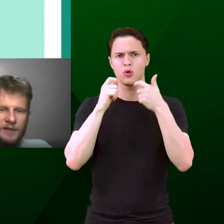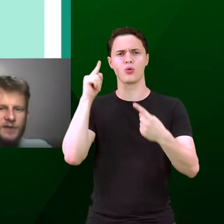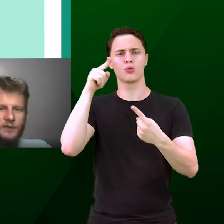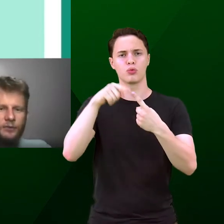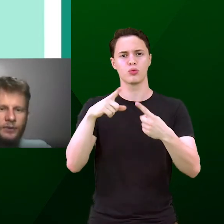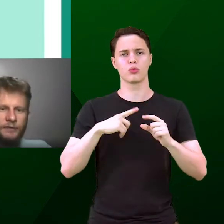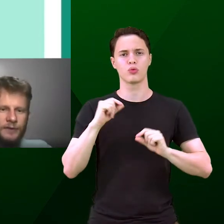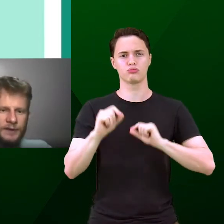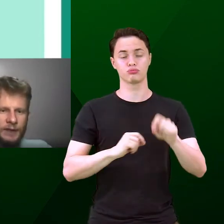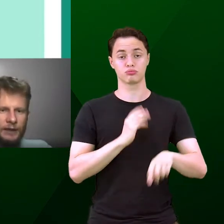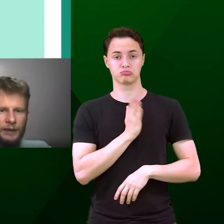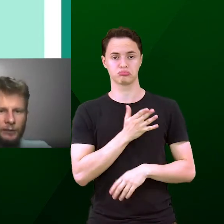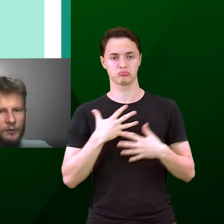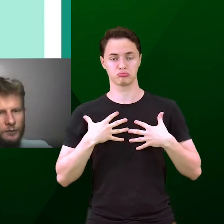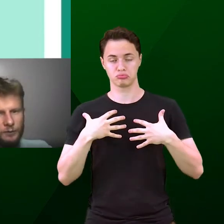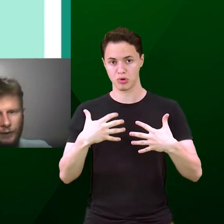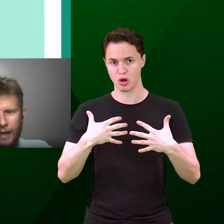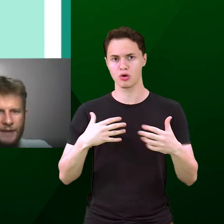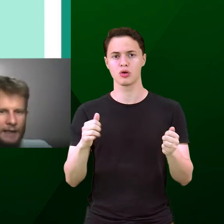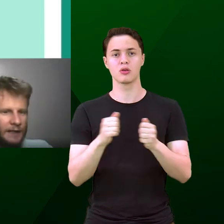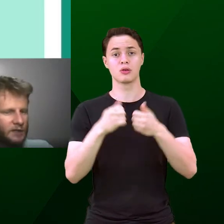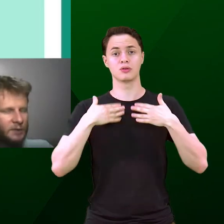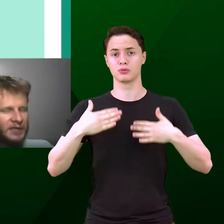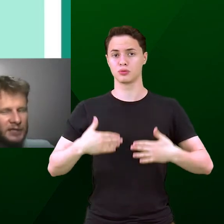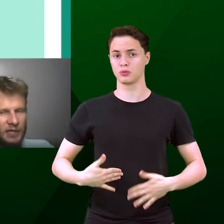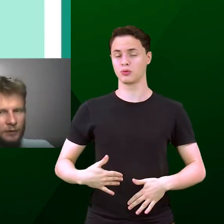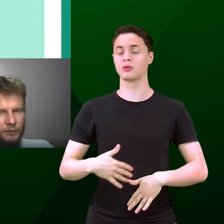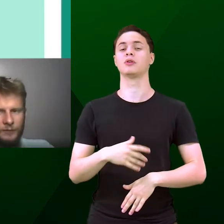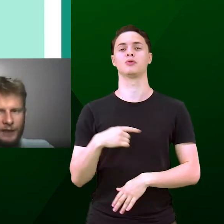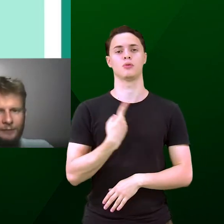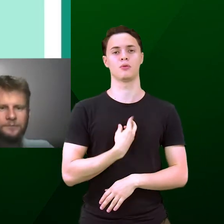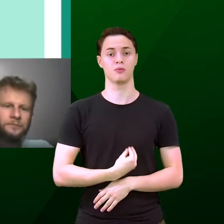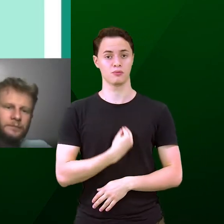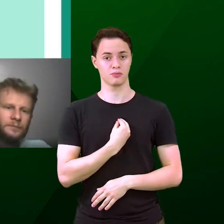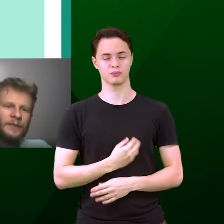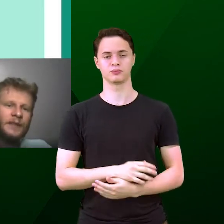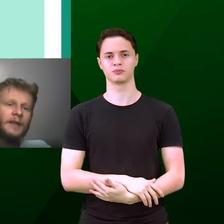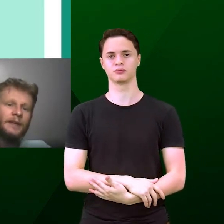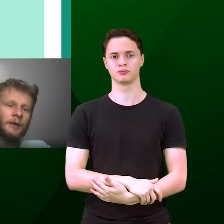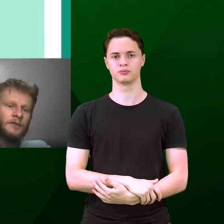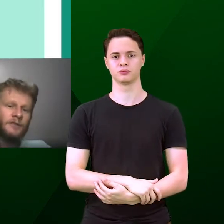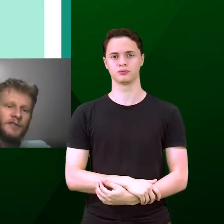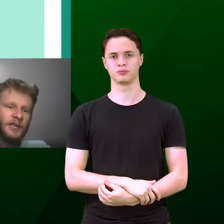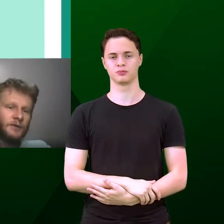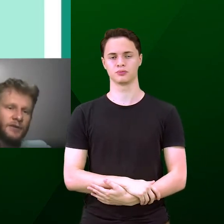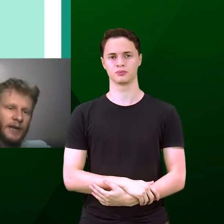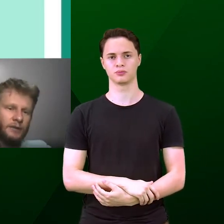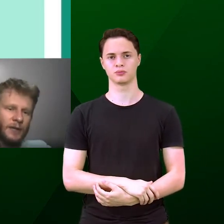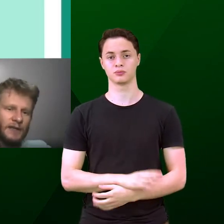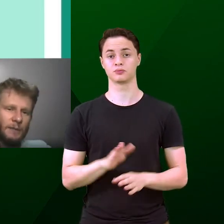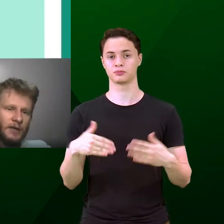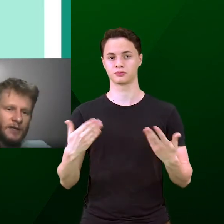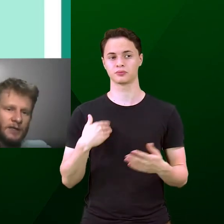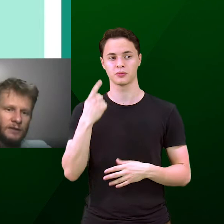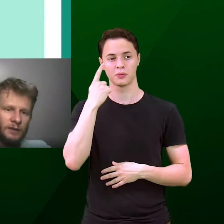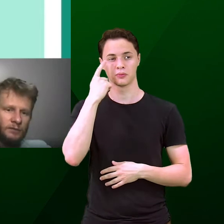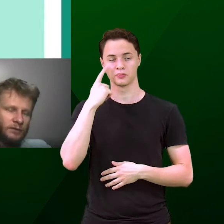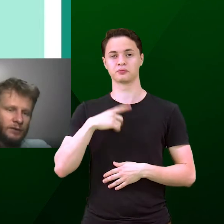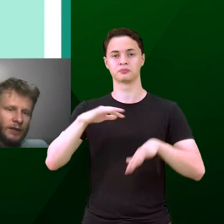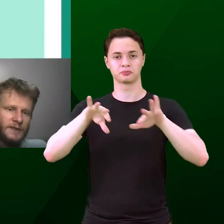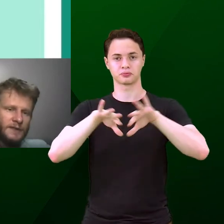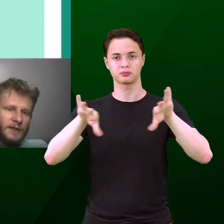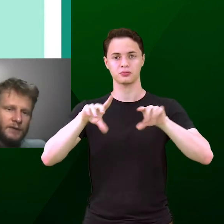partir para um treino de pista, ir para um parque, né? Percursos com leves subidas e descidas. E aqui por último eu deixei o